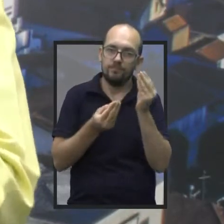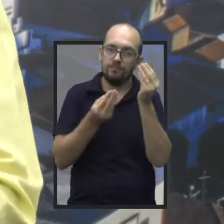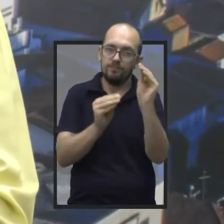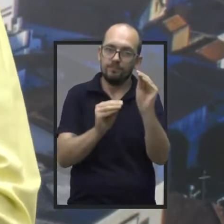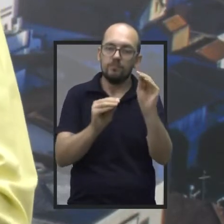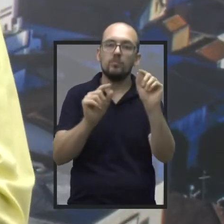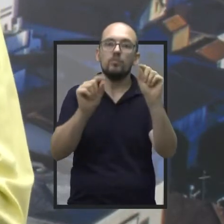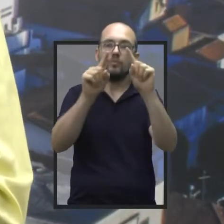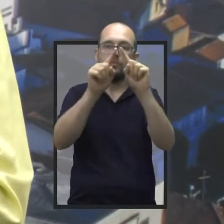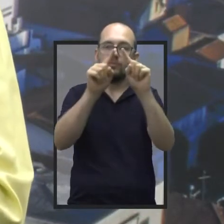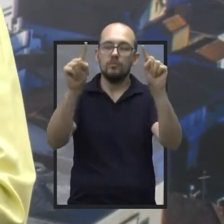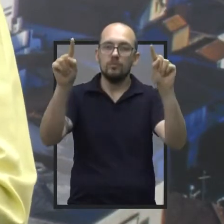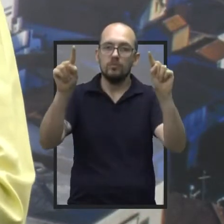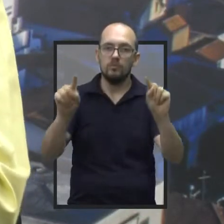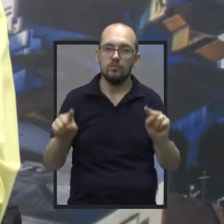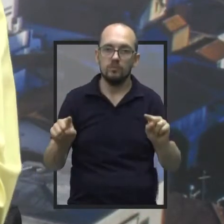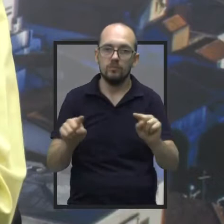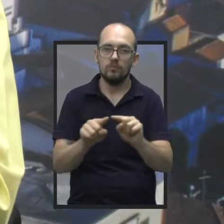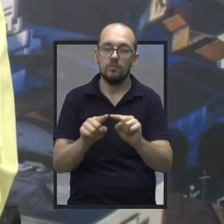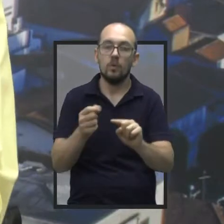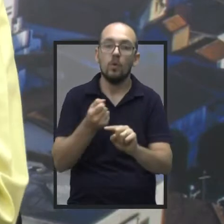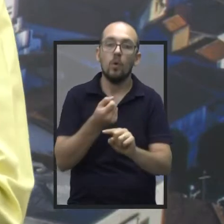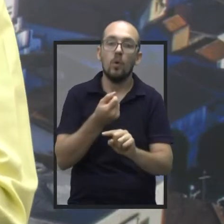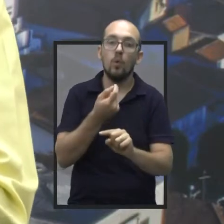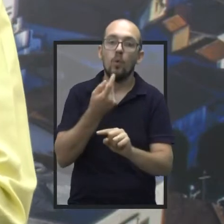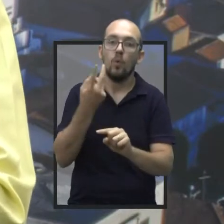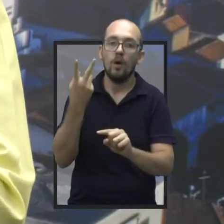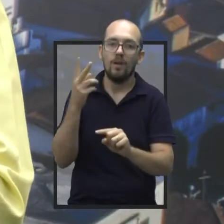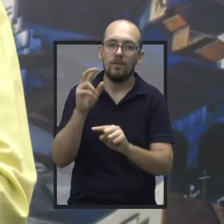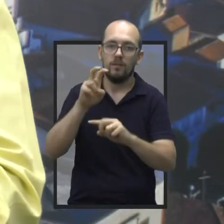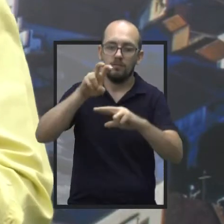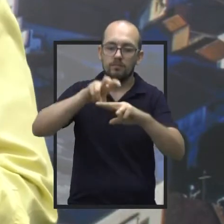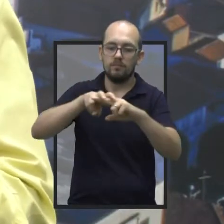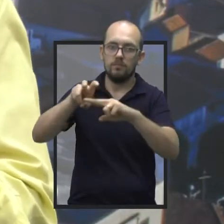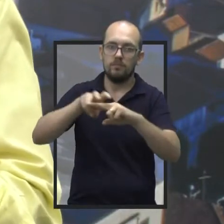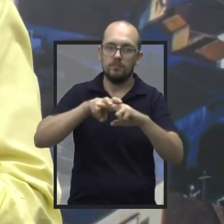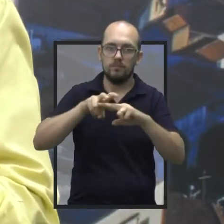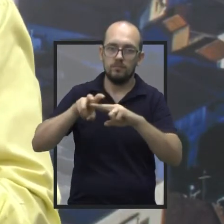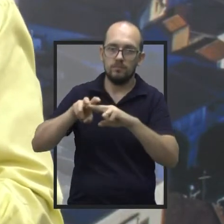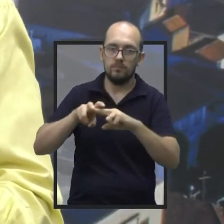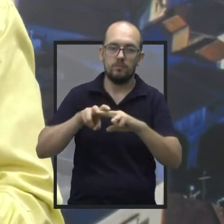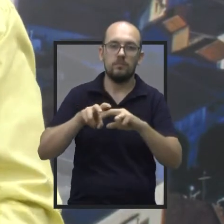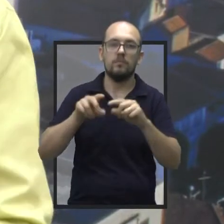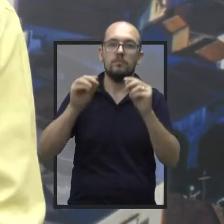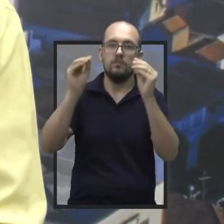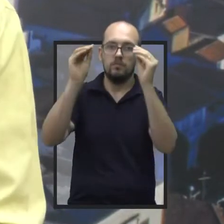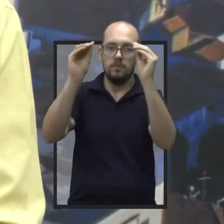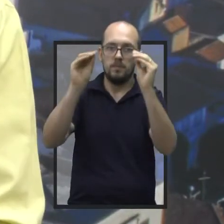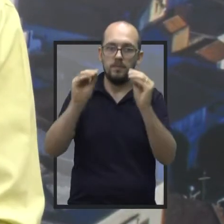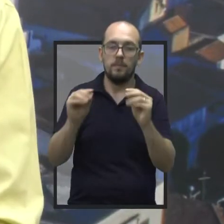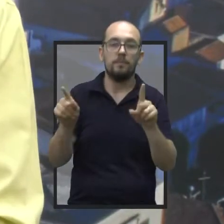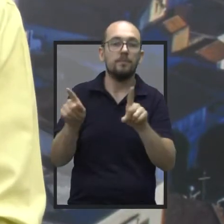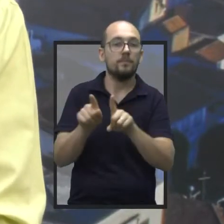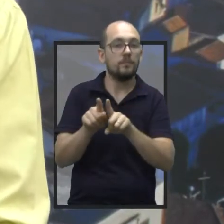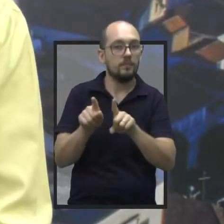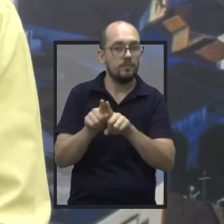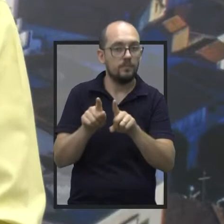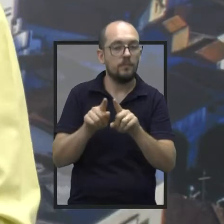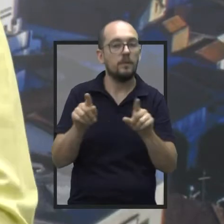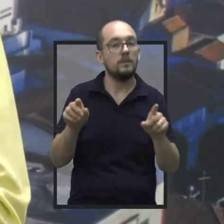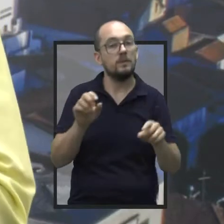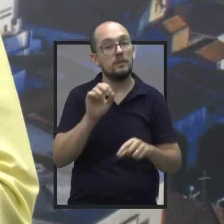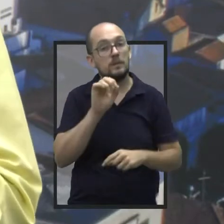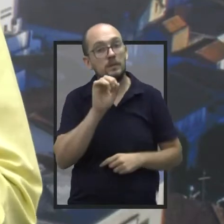nos guichês, né? Uhum. Quantas vagas estavam ocupadas e também ficar sob